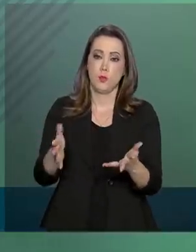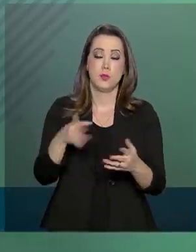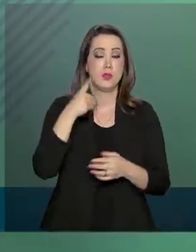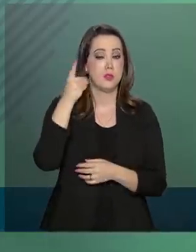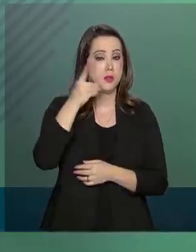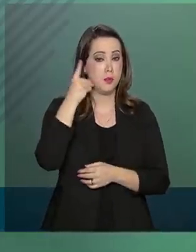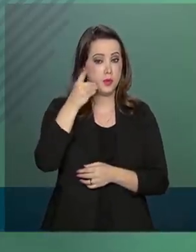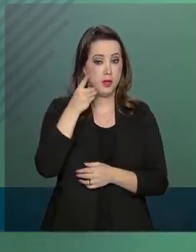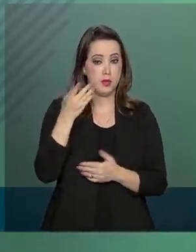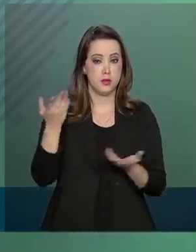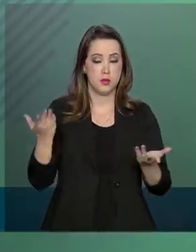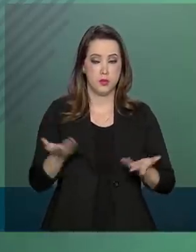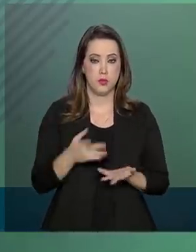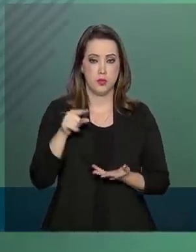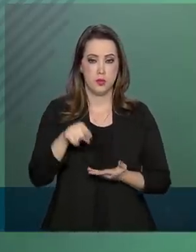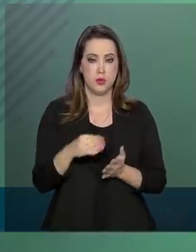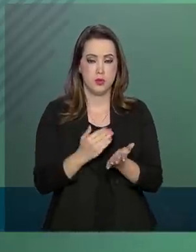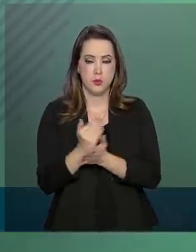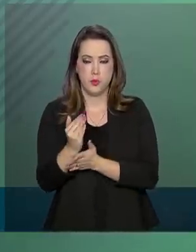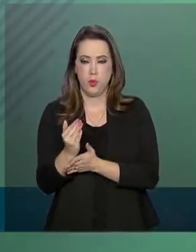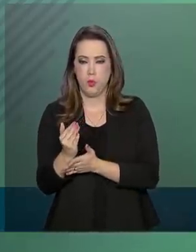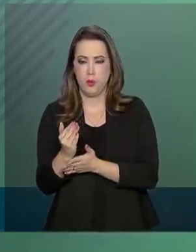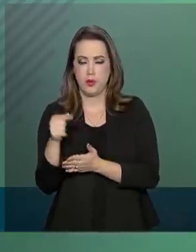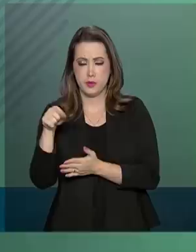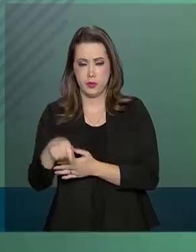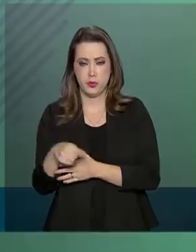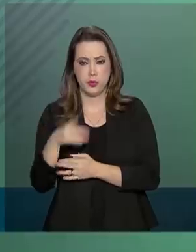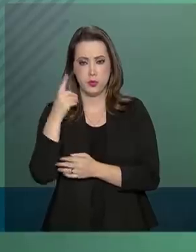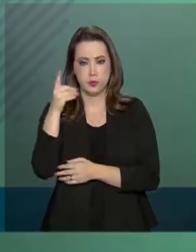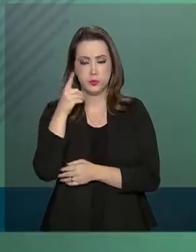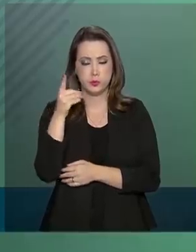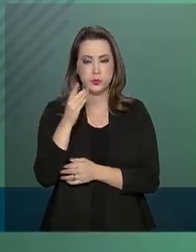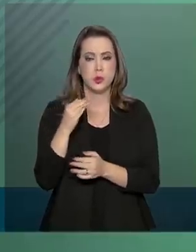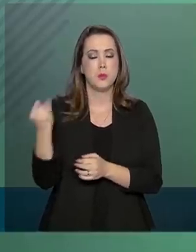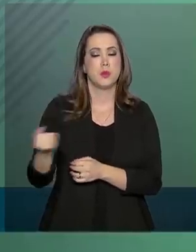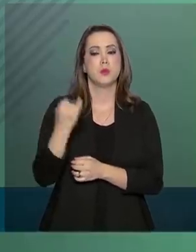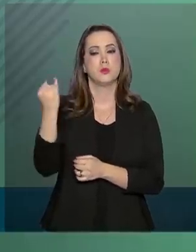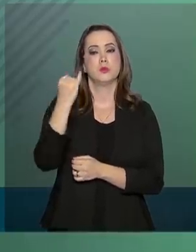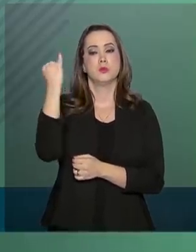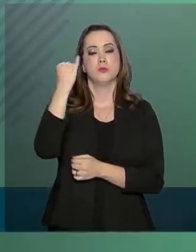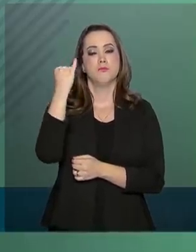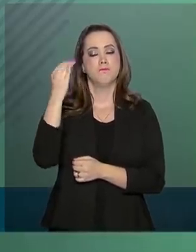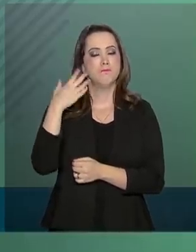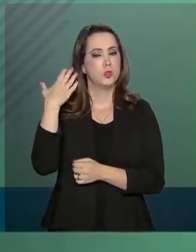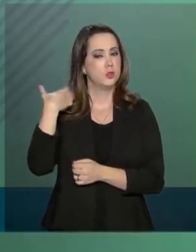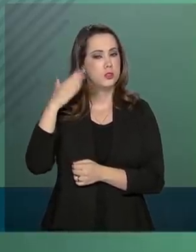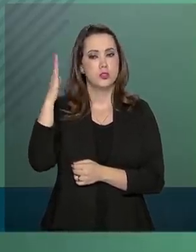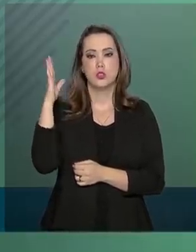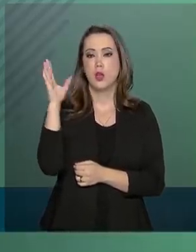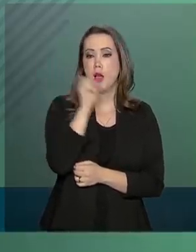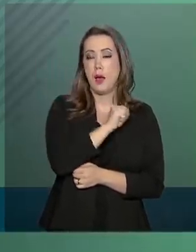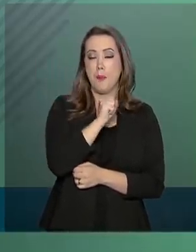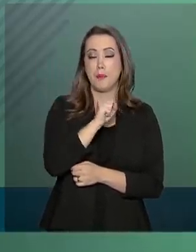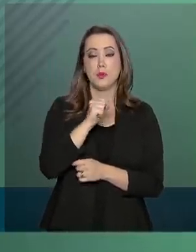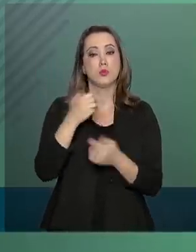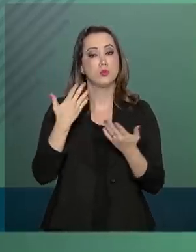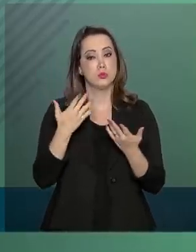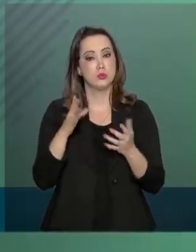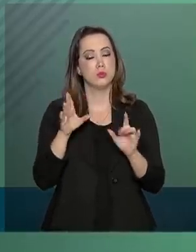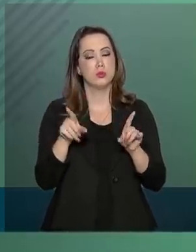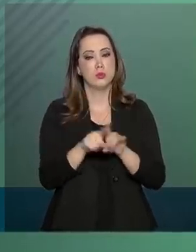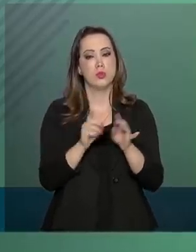agora nessa primeira fase para a importância tão pronto quanto possível